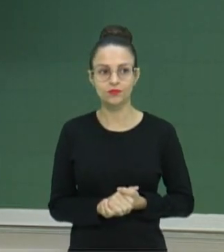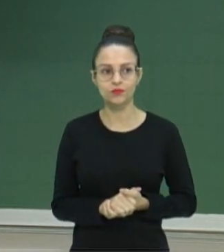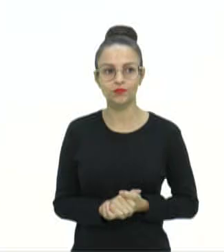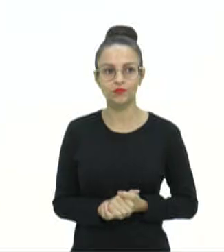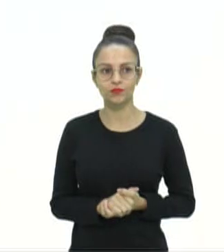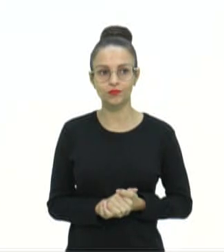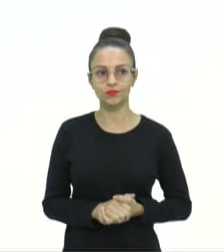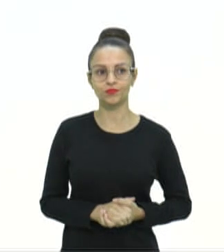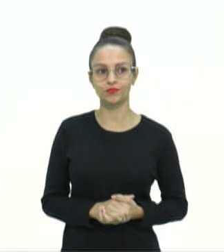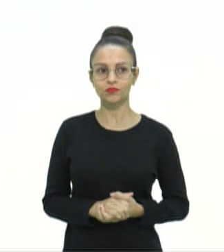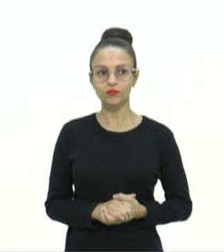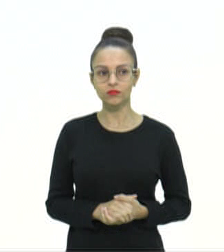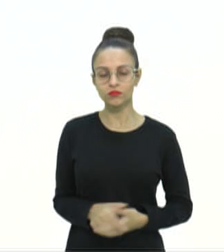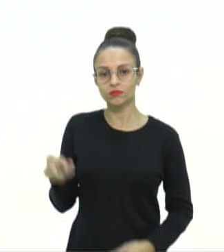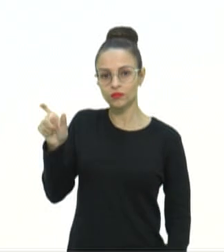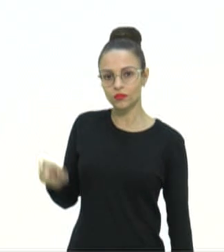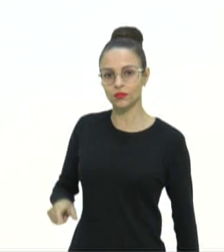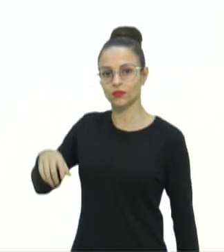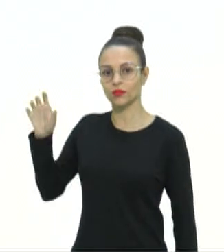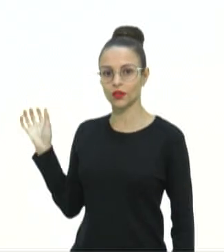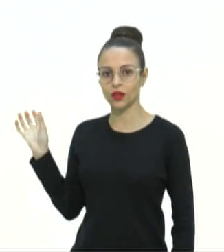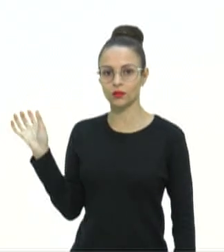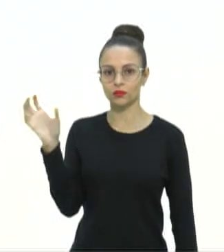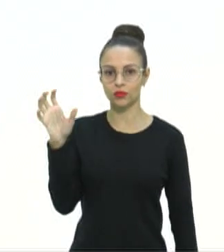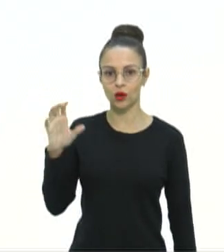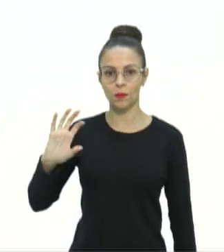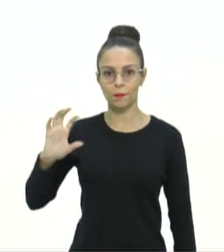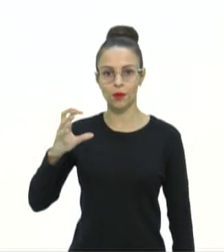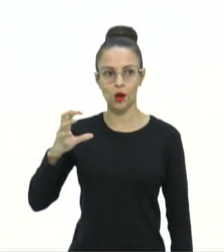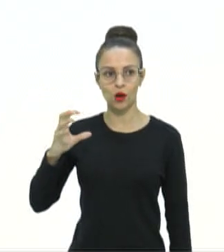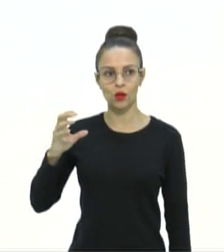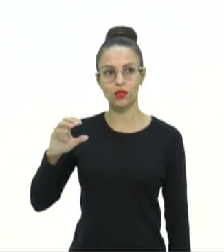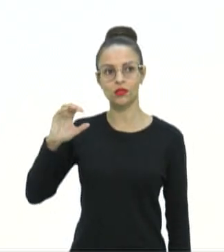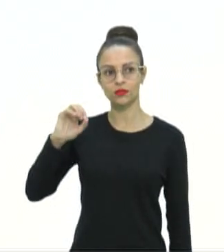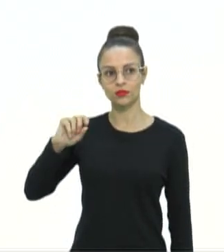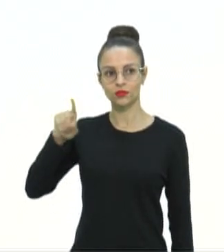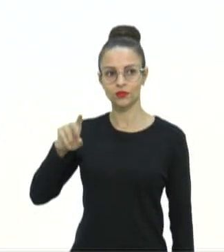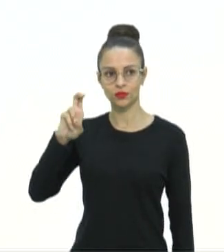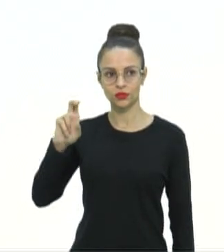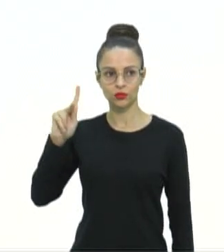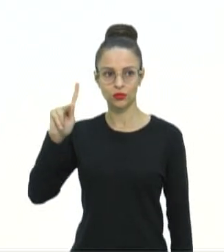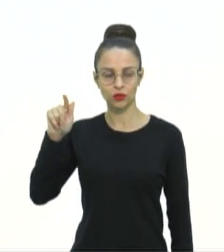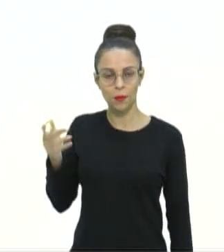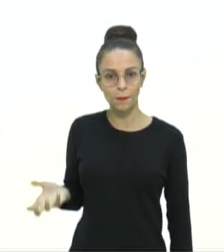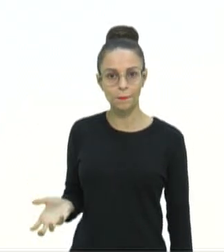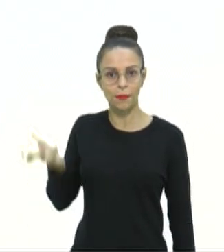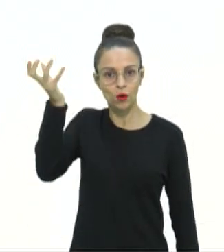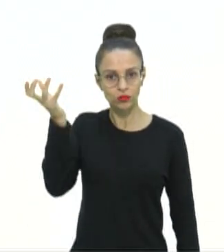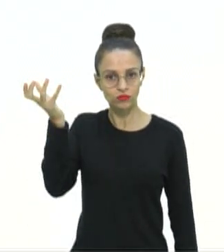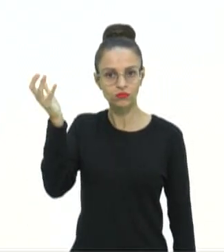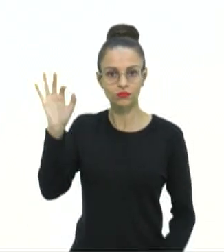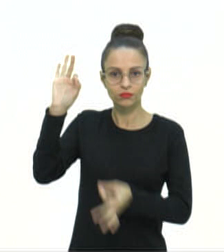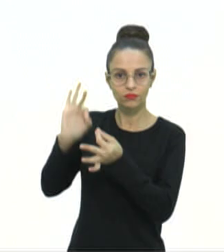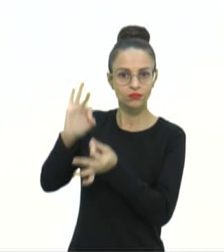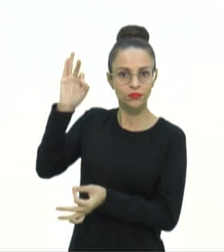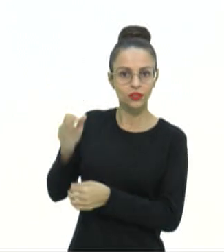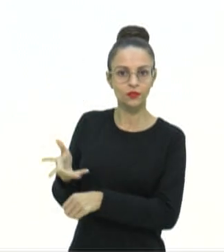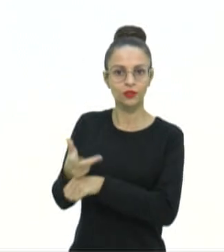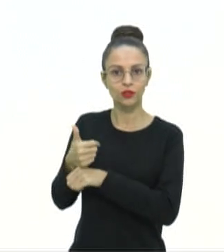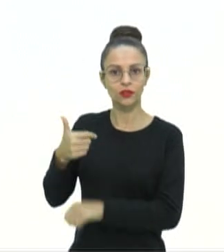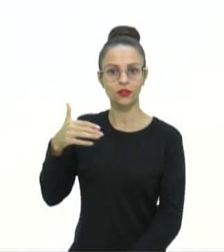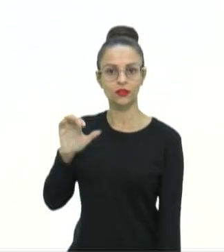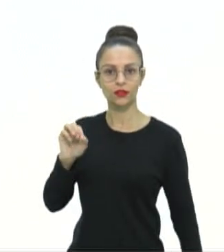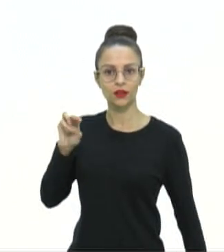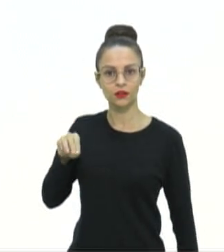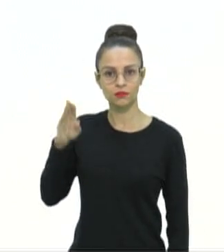nós: um atleta tira uma bola de 0,5 kg para cima, com velocidade inicial de 10 metros